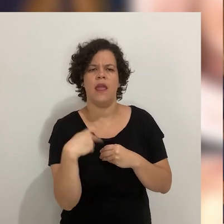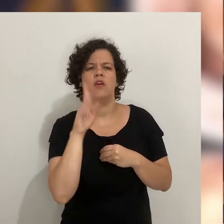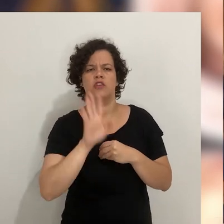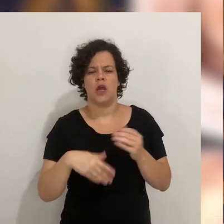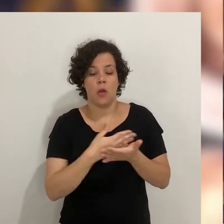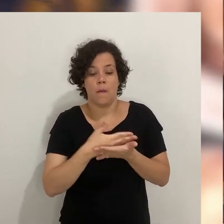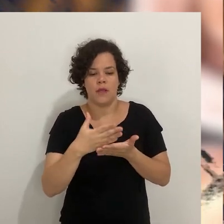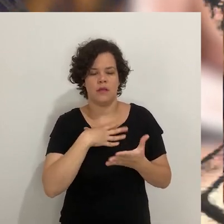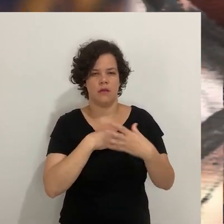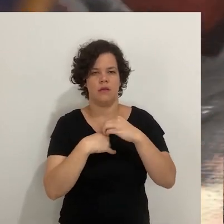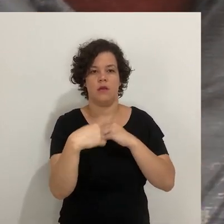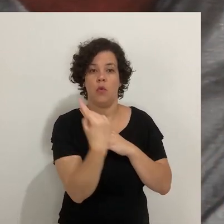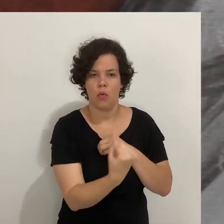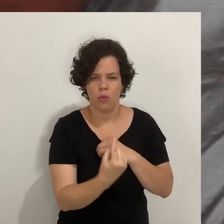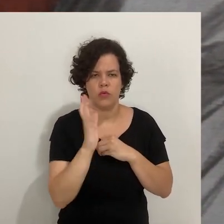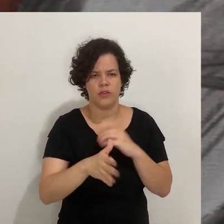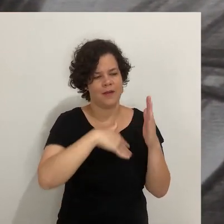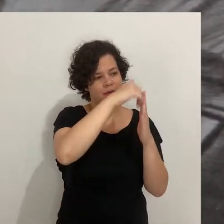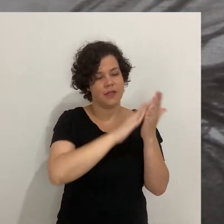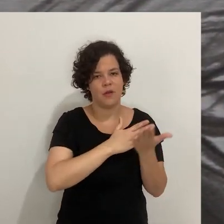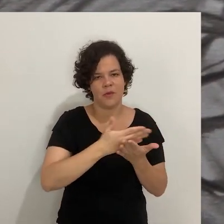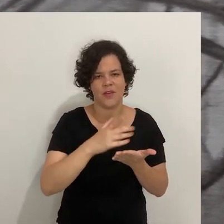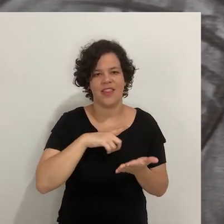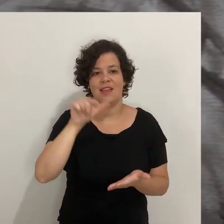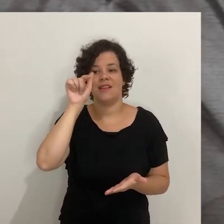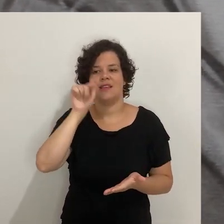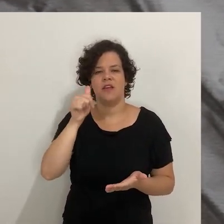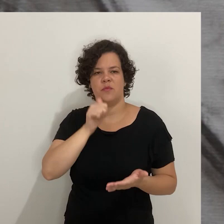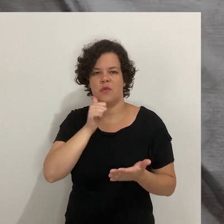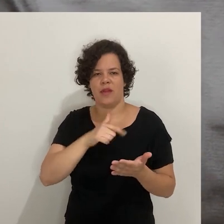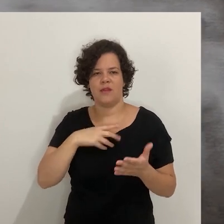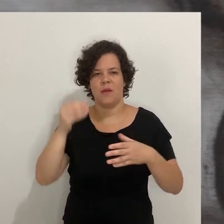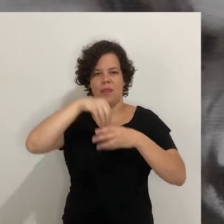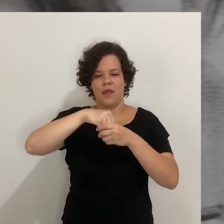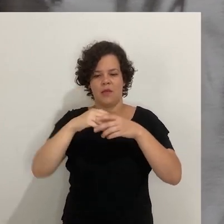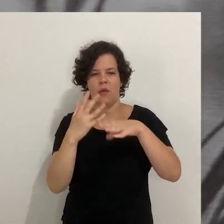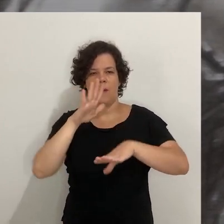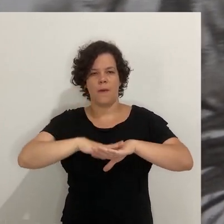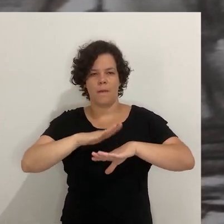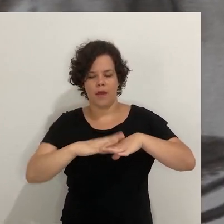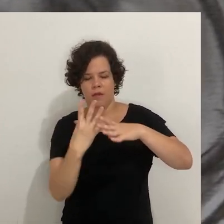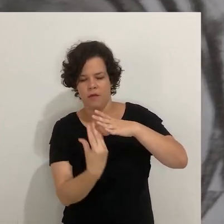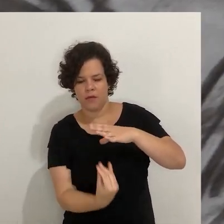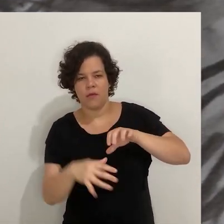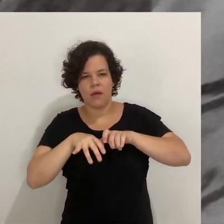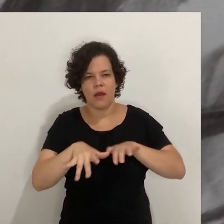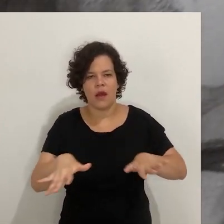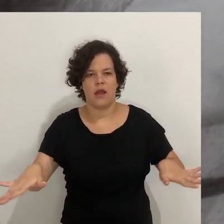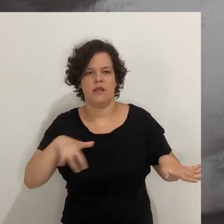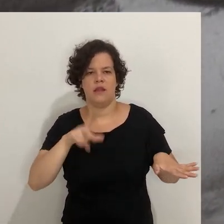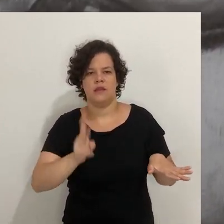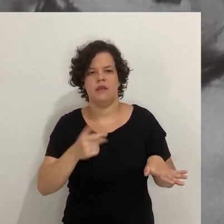a desenhar a gerações 1, onde tem 7 mulheres com as suas raízes, num transgeracional, mãe para filha são